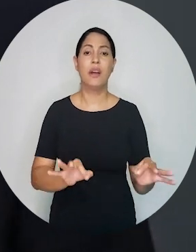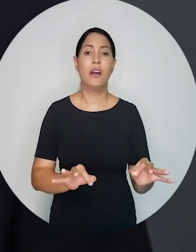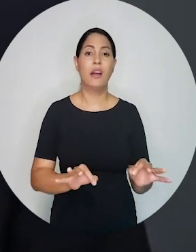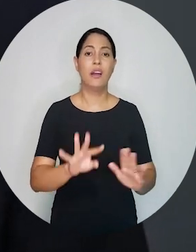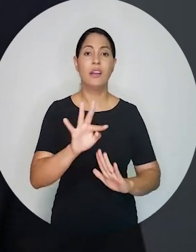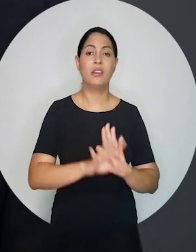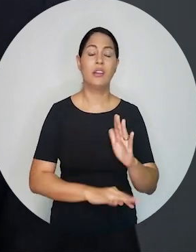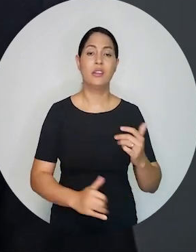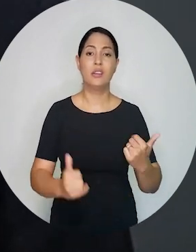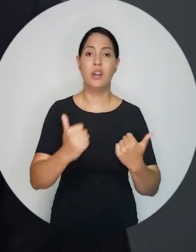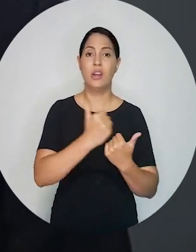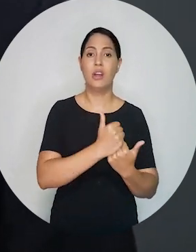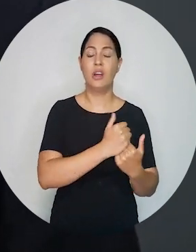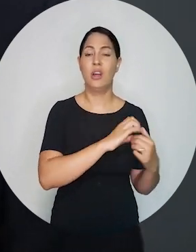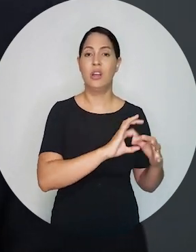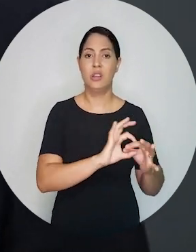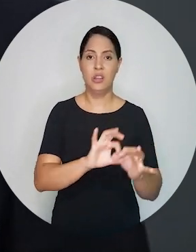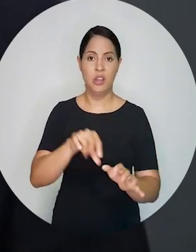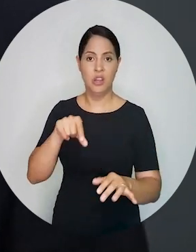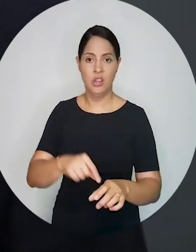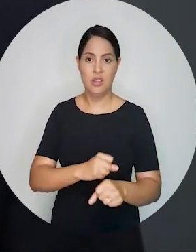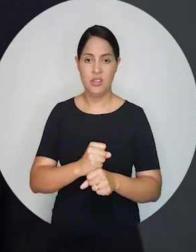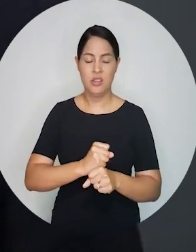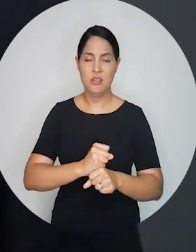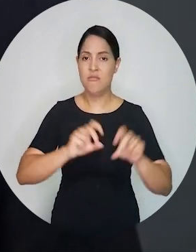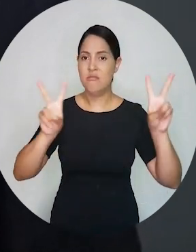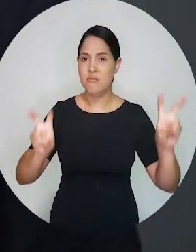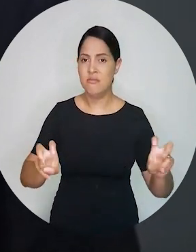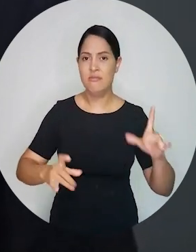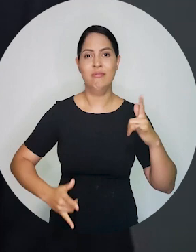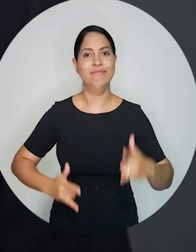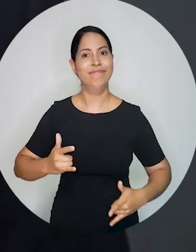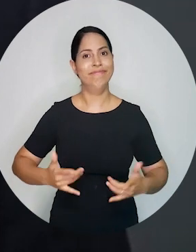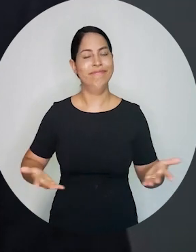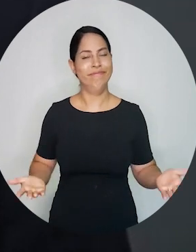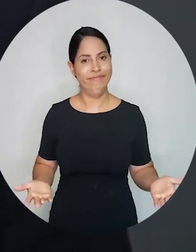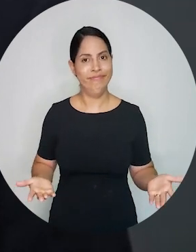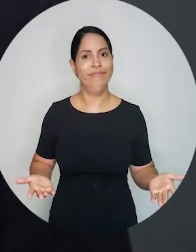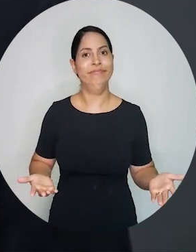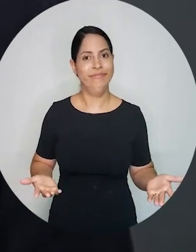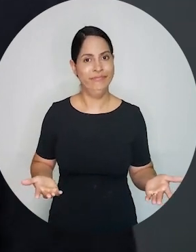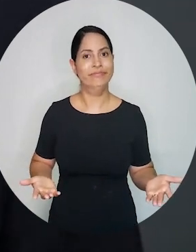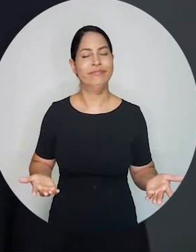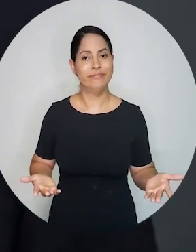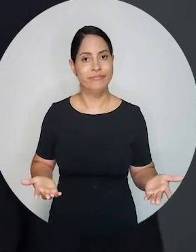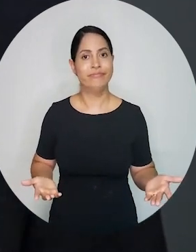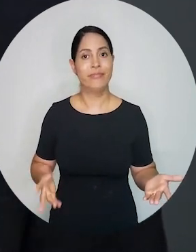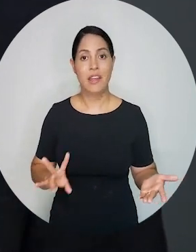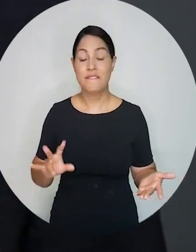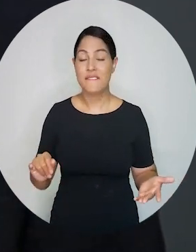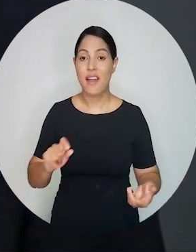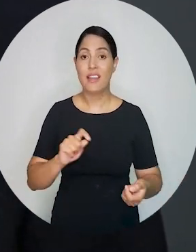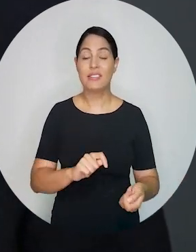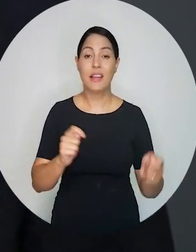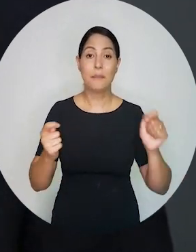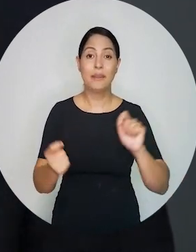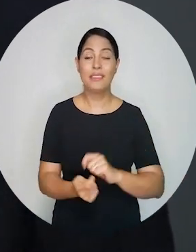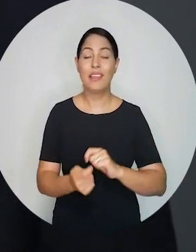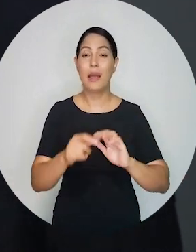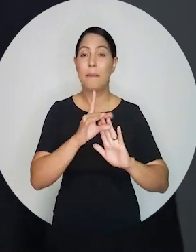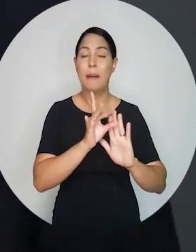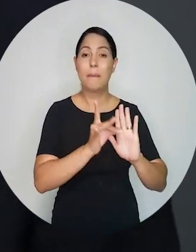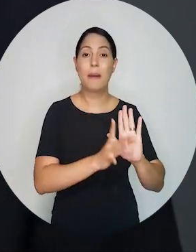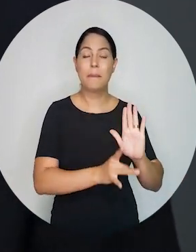a função de preparar um substitutivo de projeto de lei para esse ano sobre inteligência artificial, que